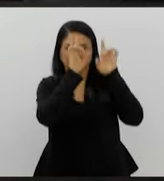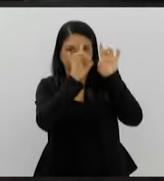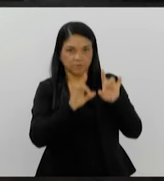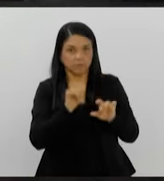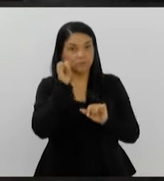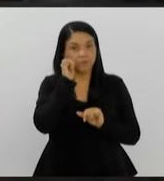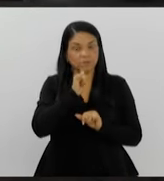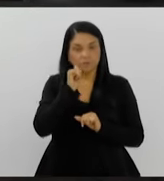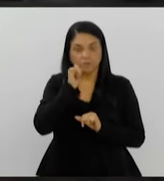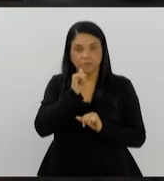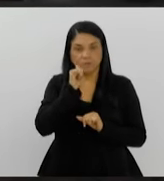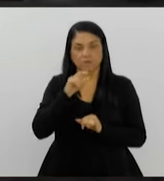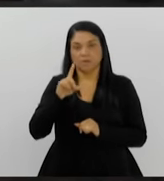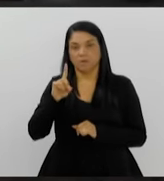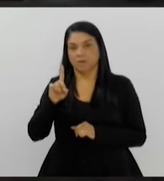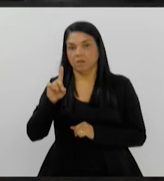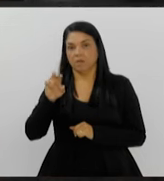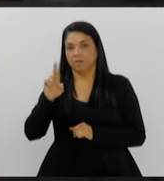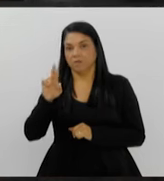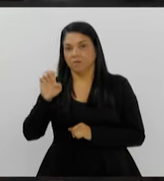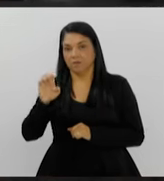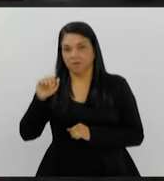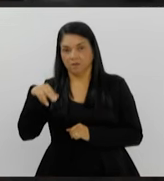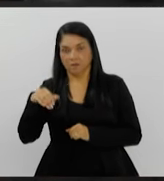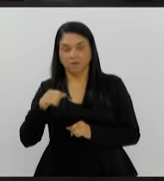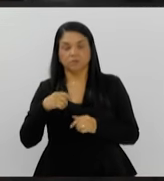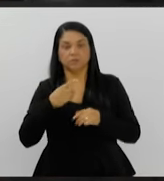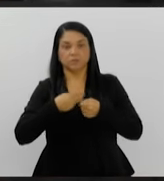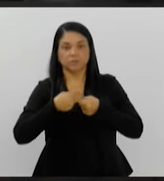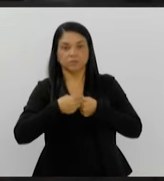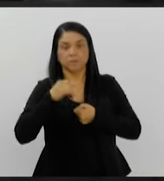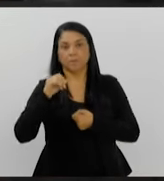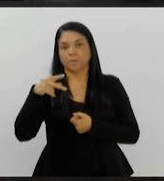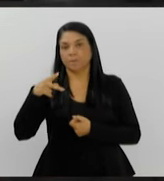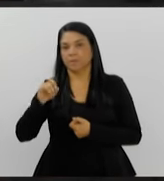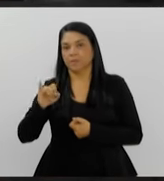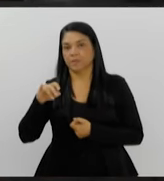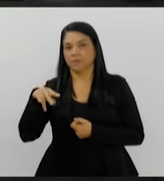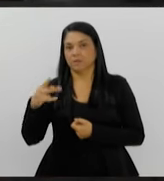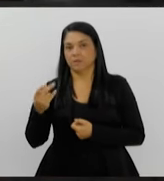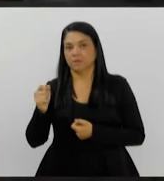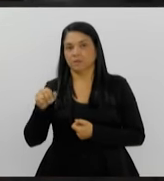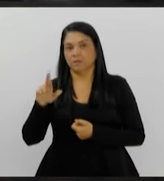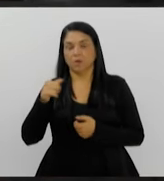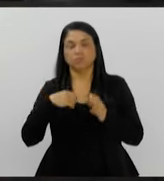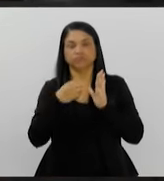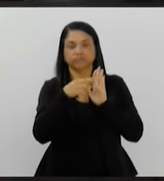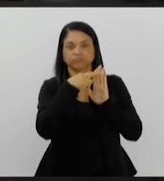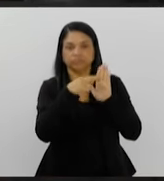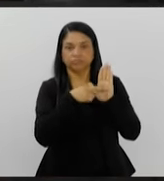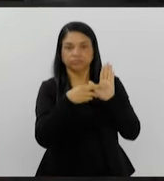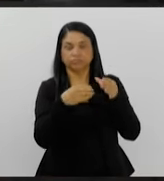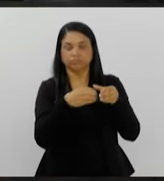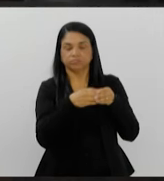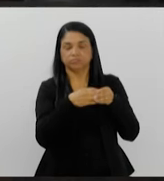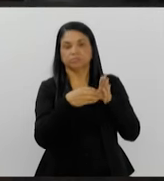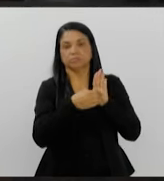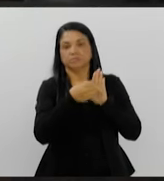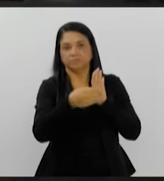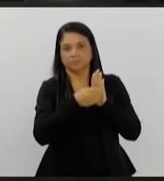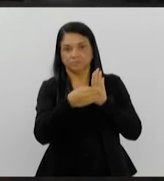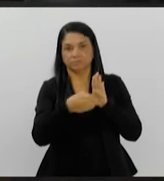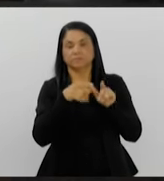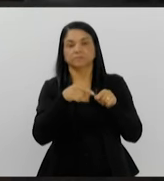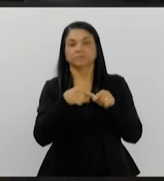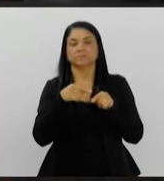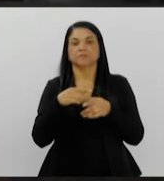mulher Dean no município de pinheral parecer da comissão de indicações legislativas favorável relatoria do deputado Felipe